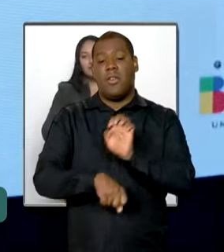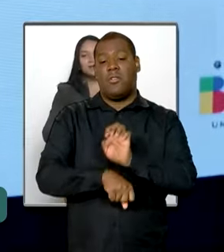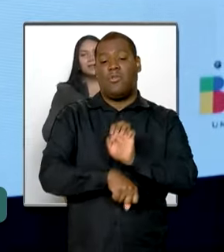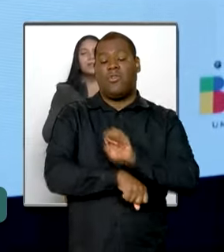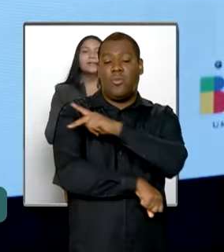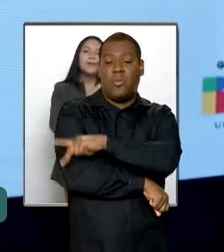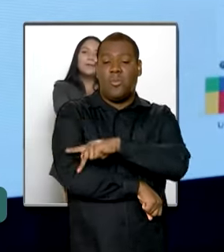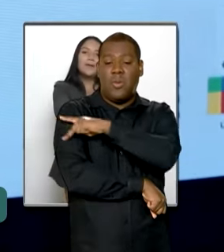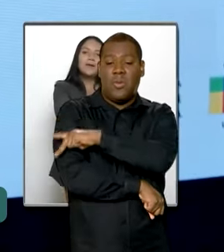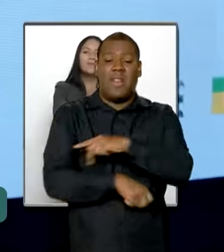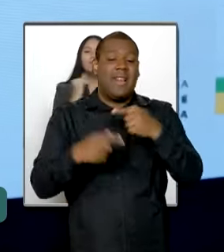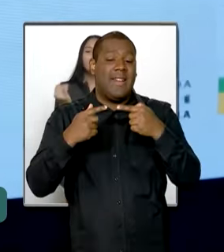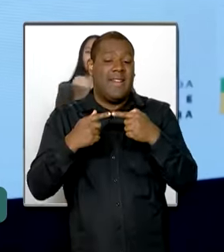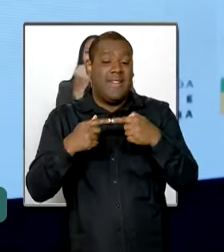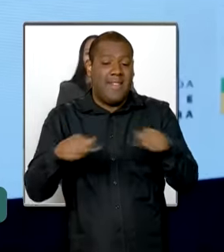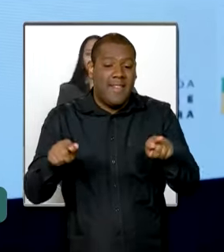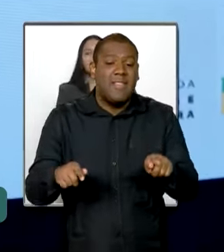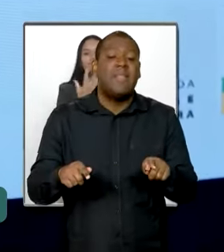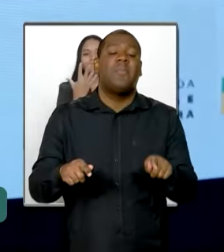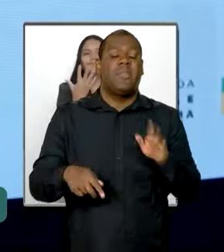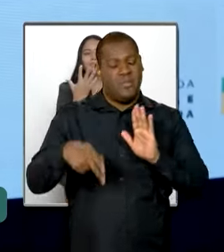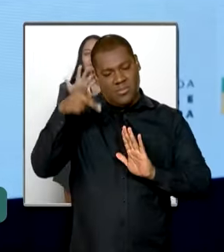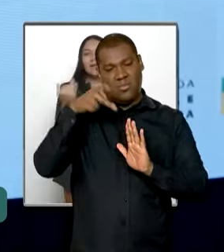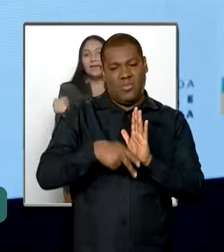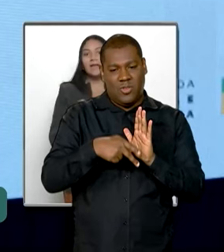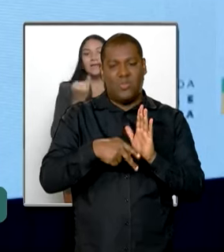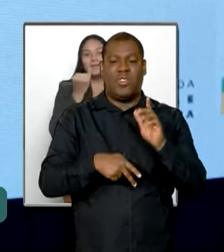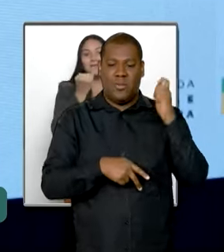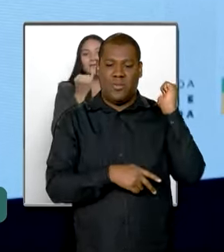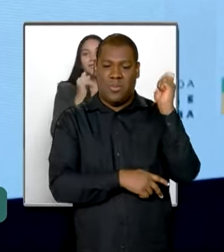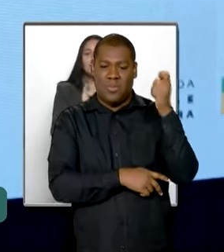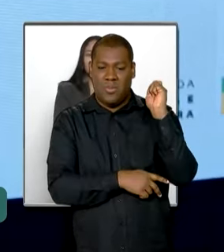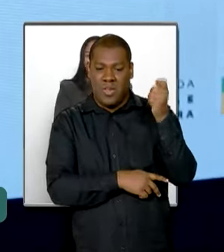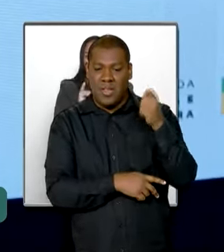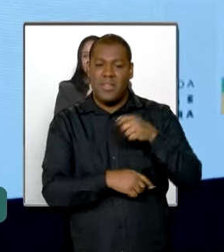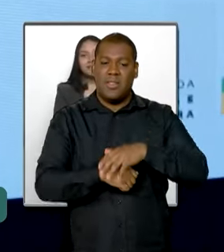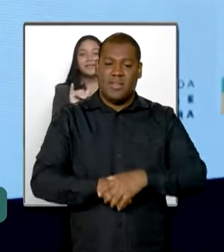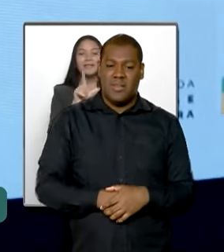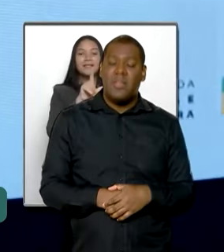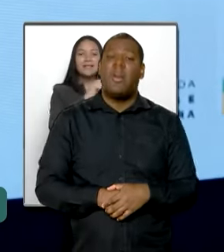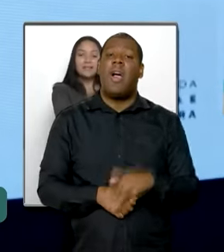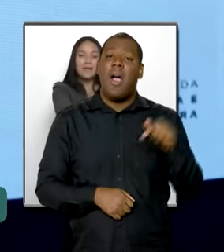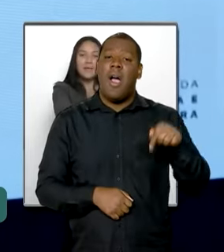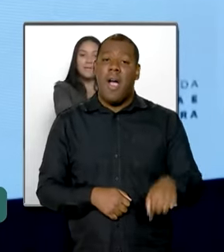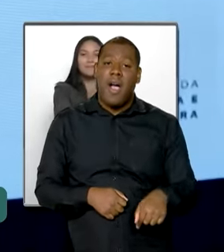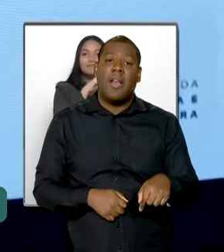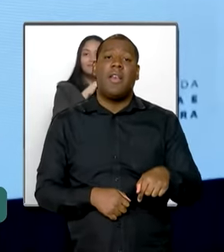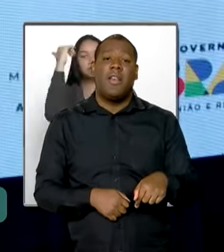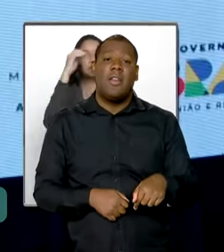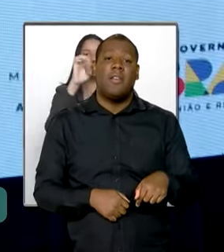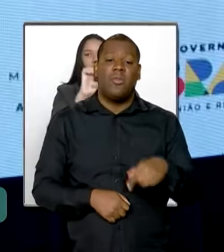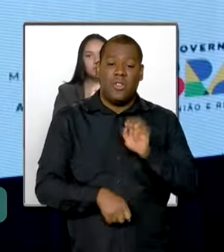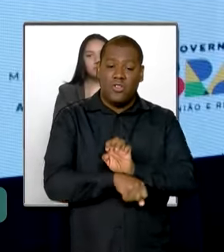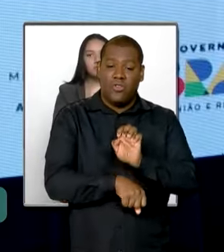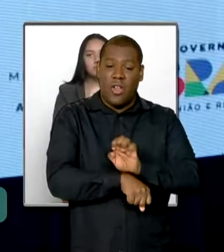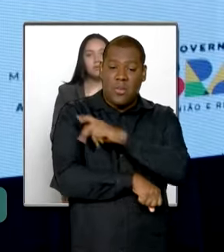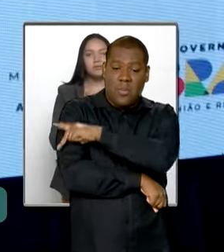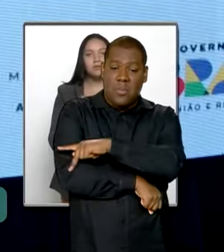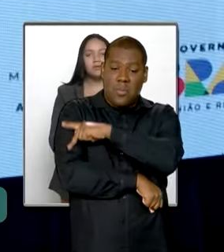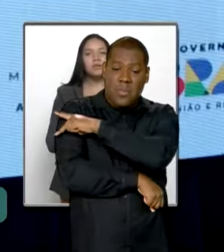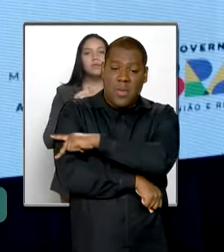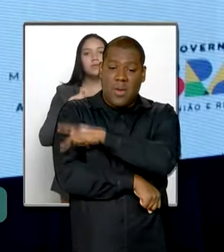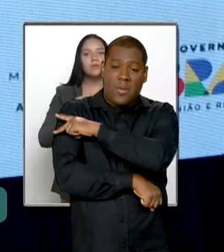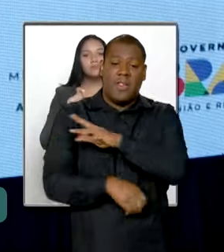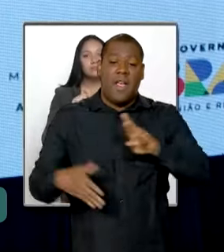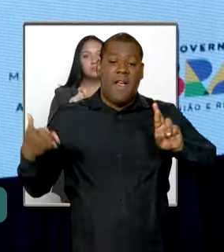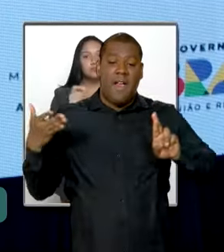esse lançamento aqui no Piauí pela importância estratégica que o Piauí tem na pesca artesanal. Porque o que é que a gente está fazendo